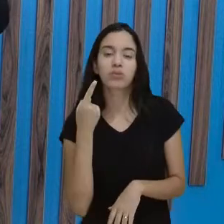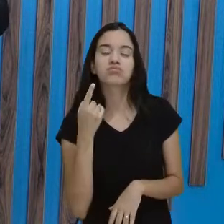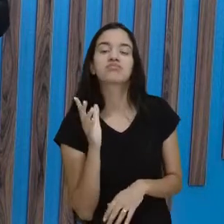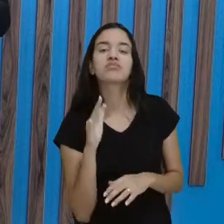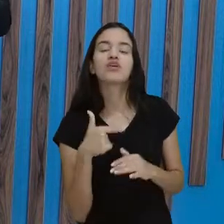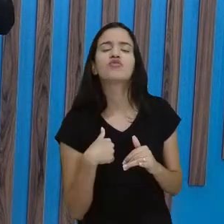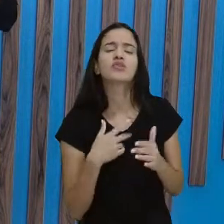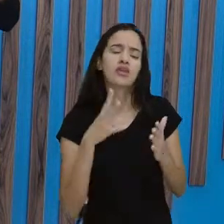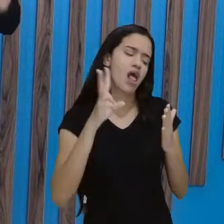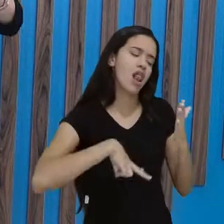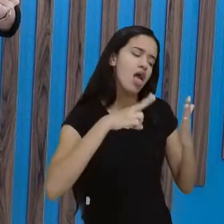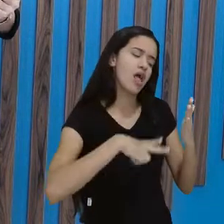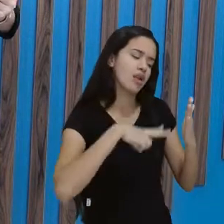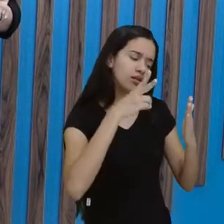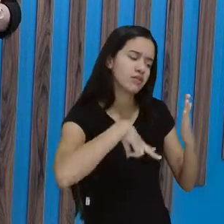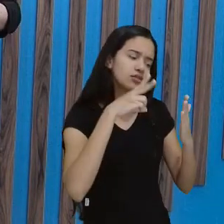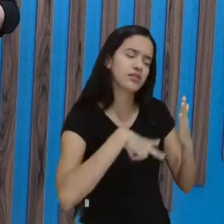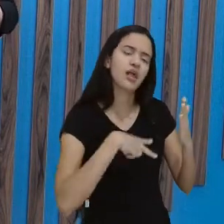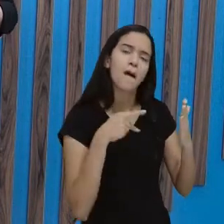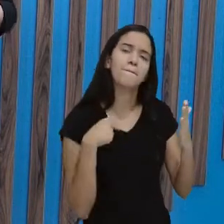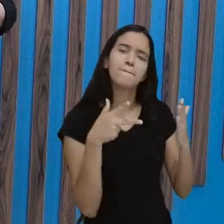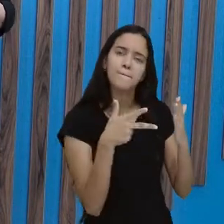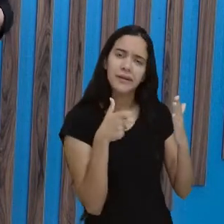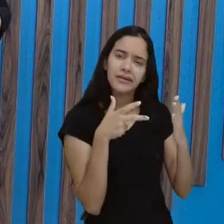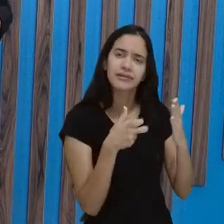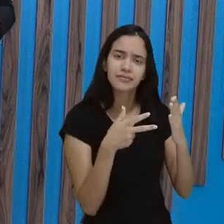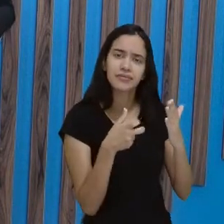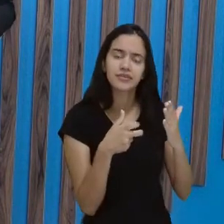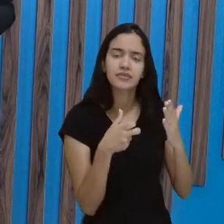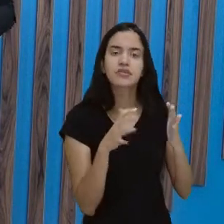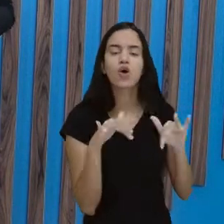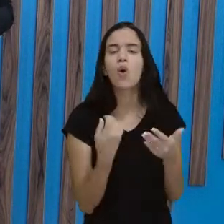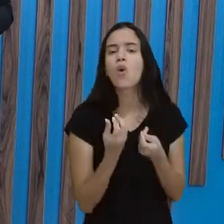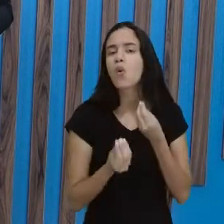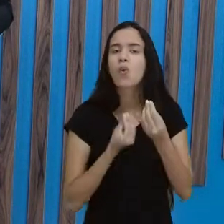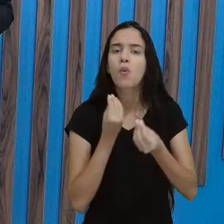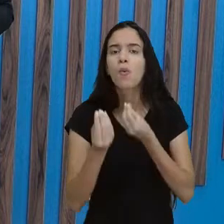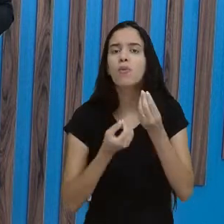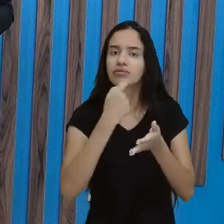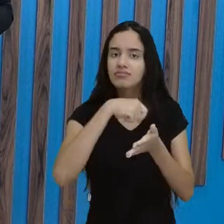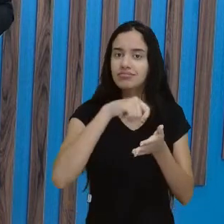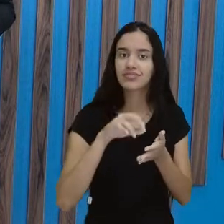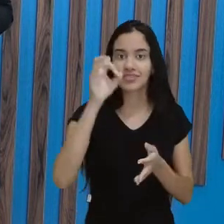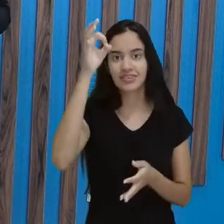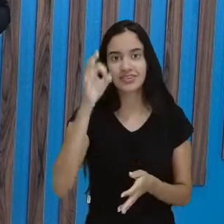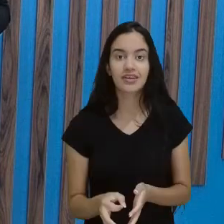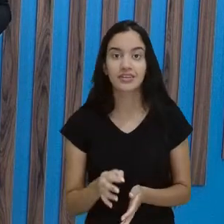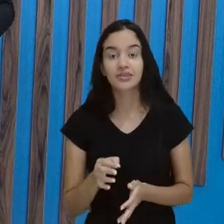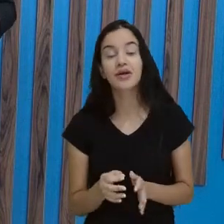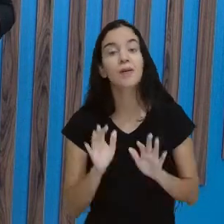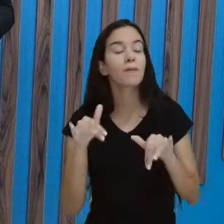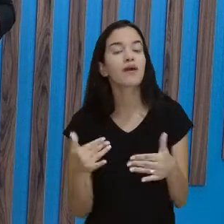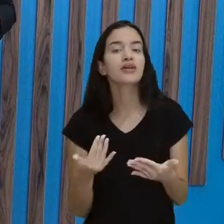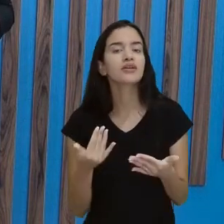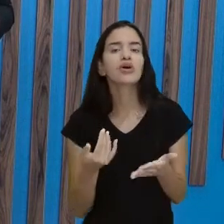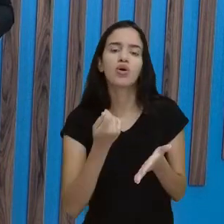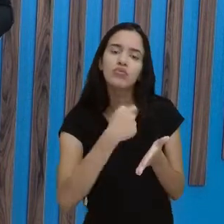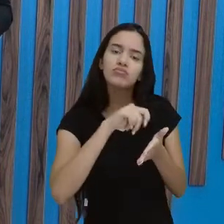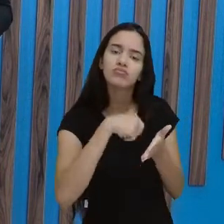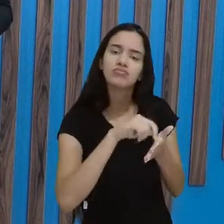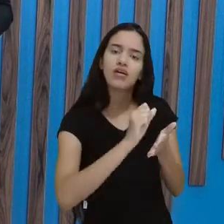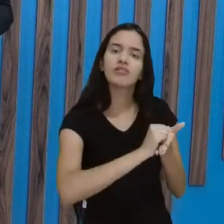você está lendo, está observando as palavrinhas, você está vendo como se escreve, tá certo? E aí, ao fazer